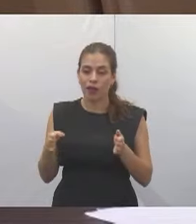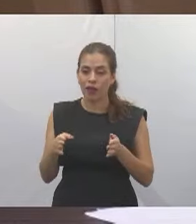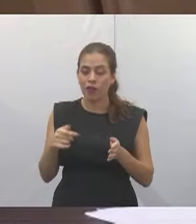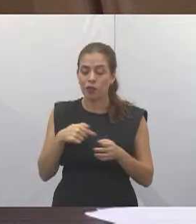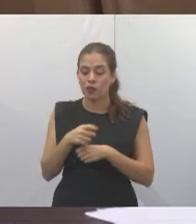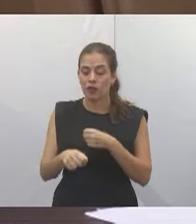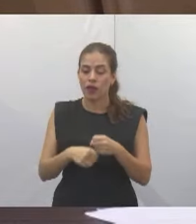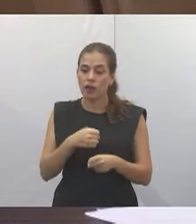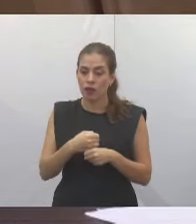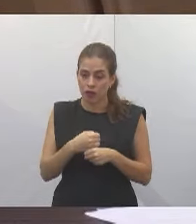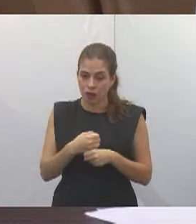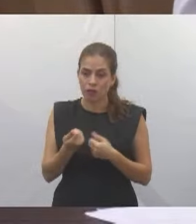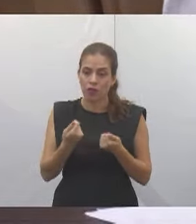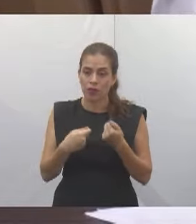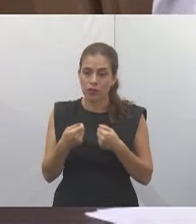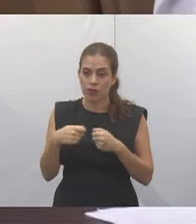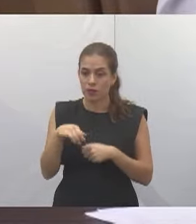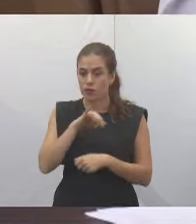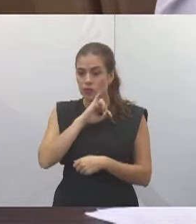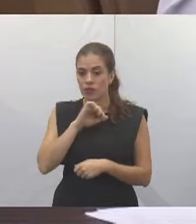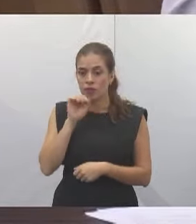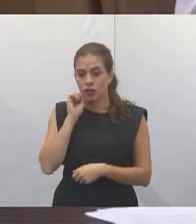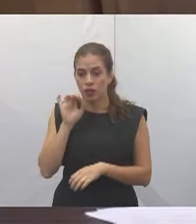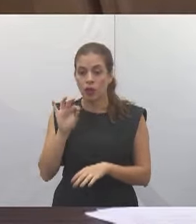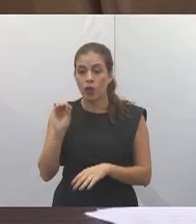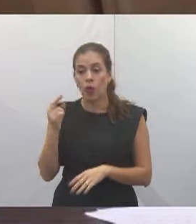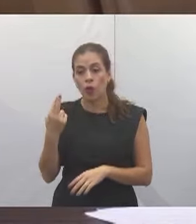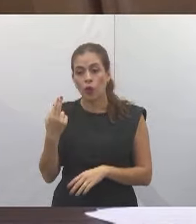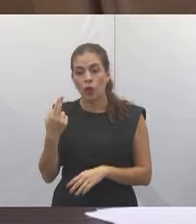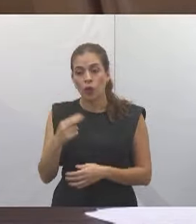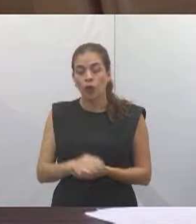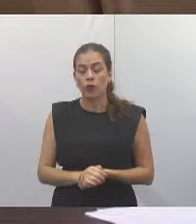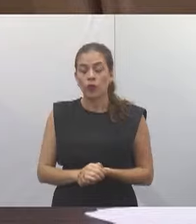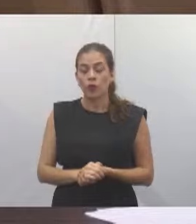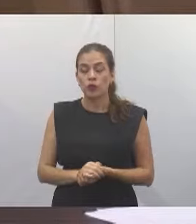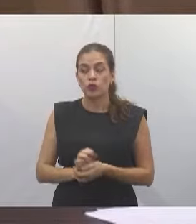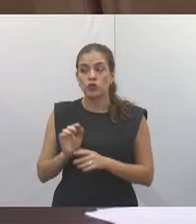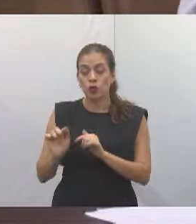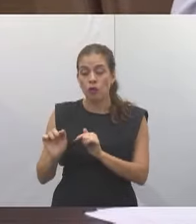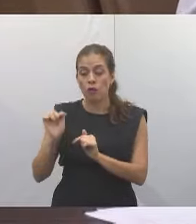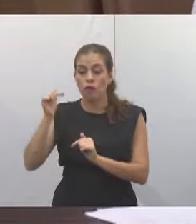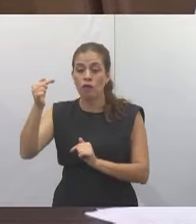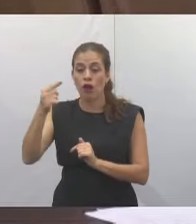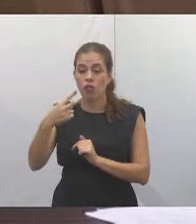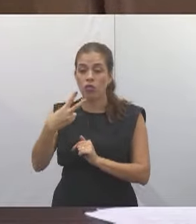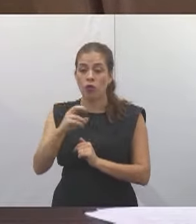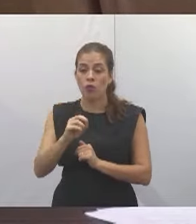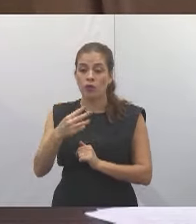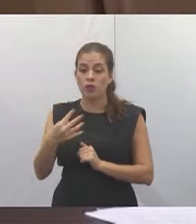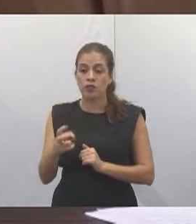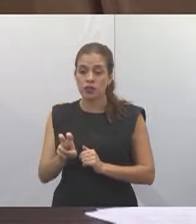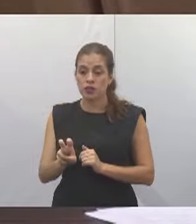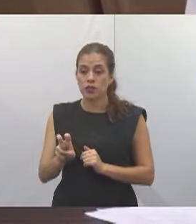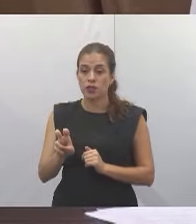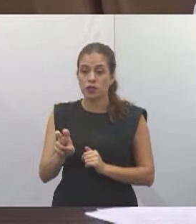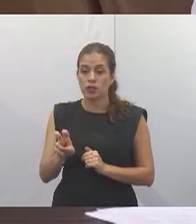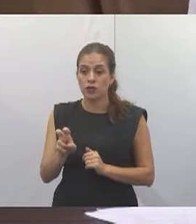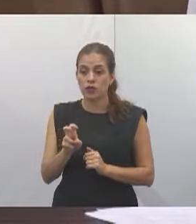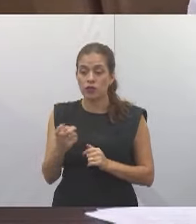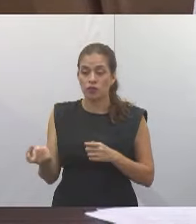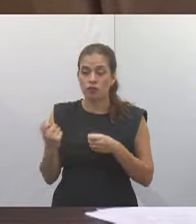ano, com a administração do Isaías, ou isso vai ficar para 2025, ser totalmente voltado, zero a